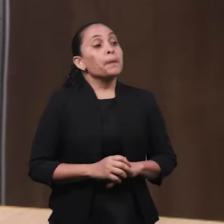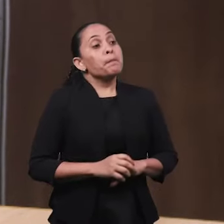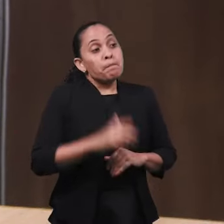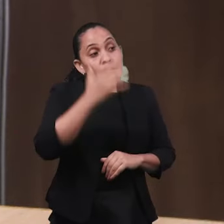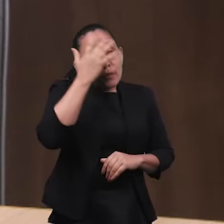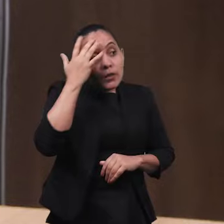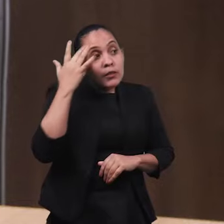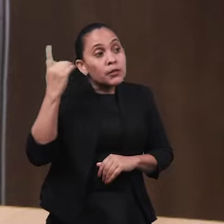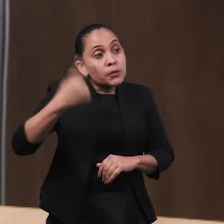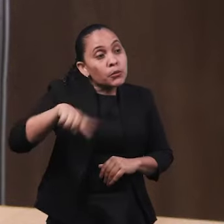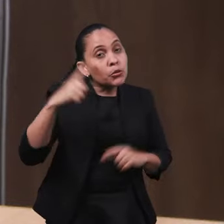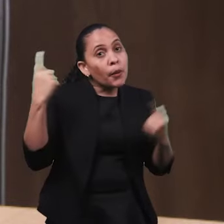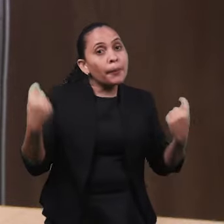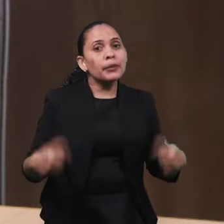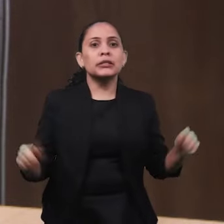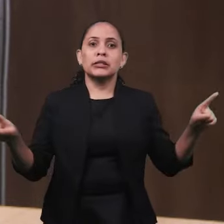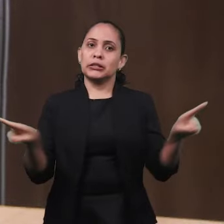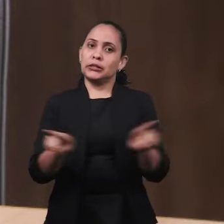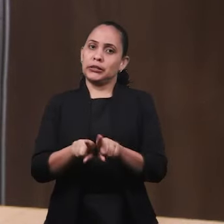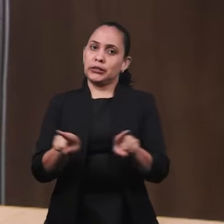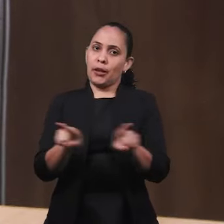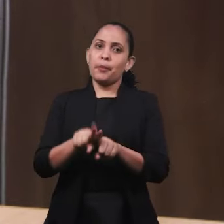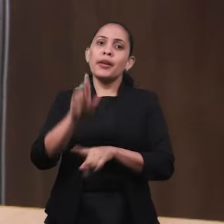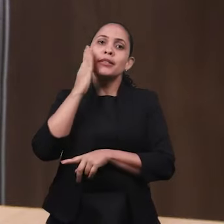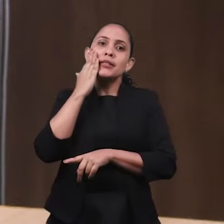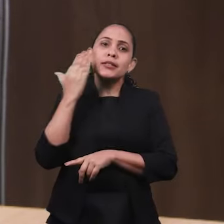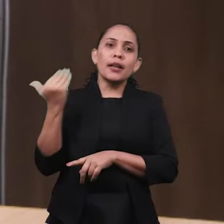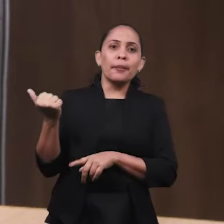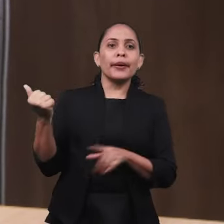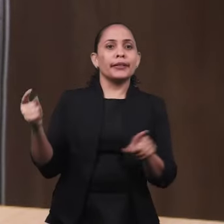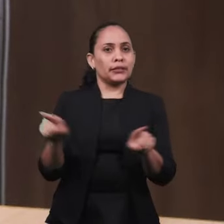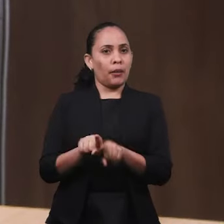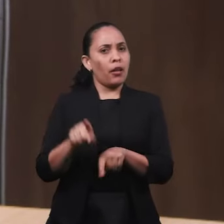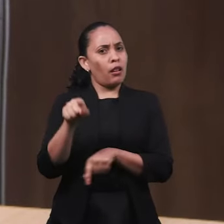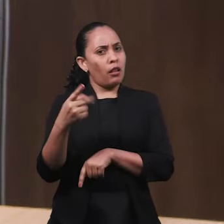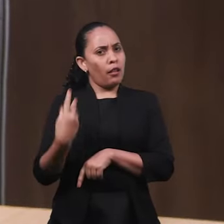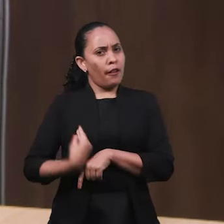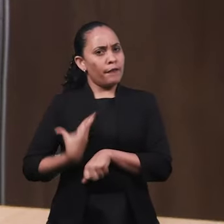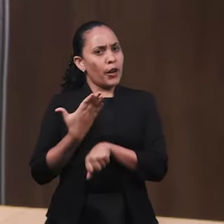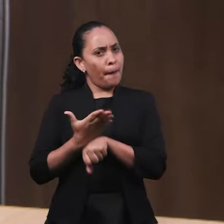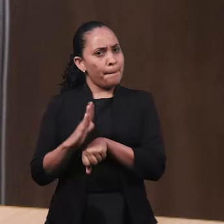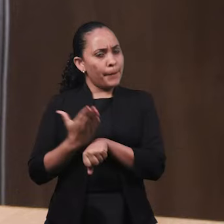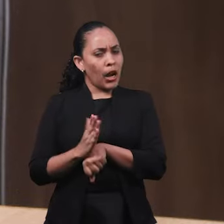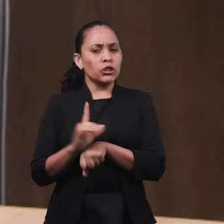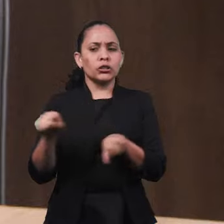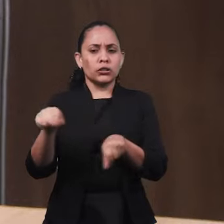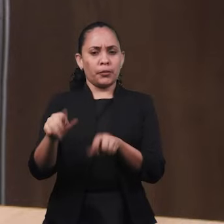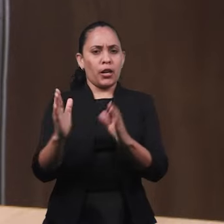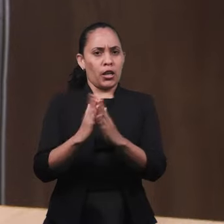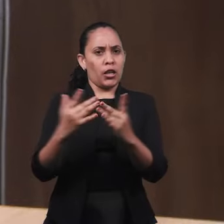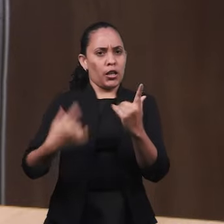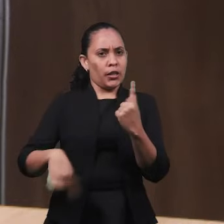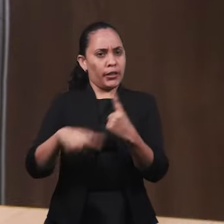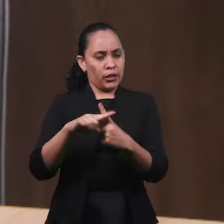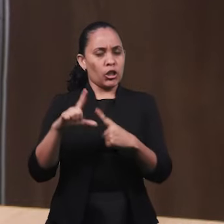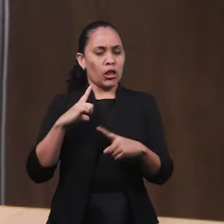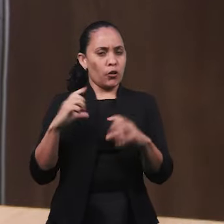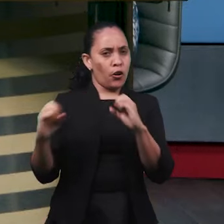pessoas precisam também saber, receber ali na prática, na igreja, e